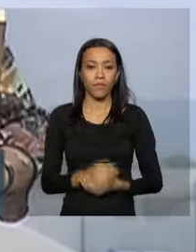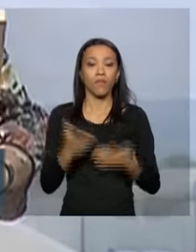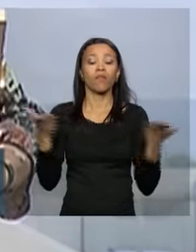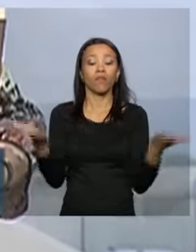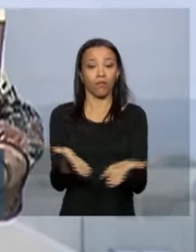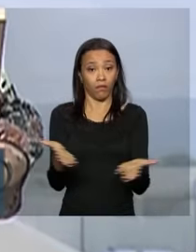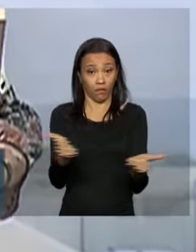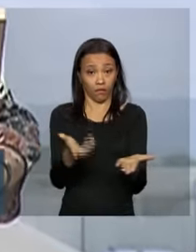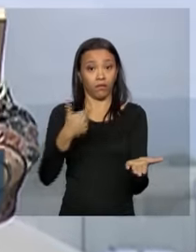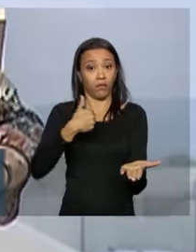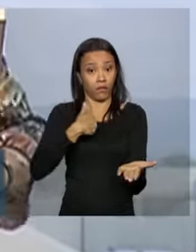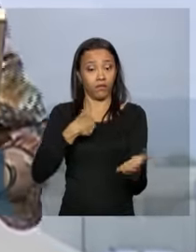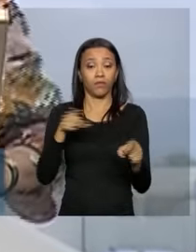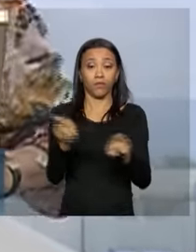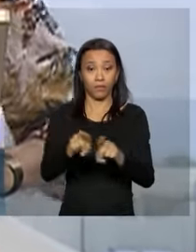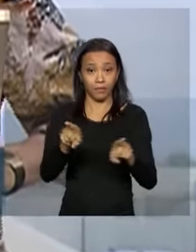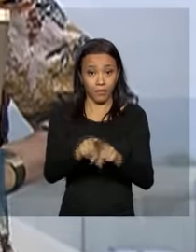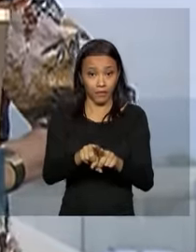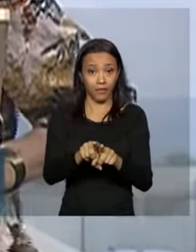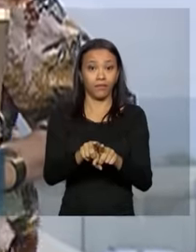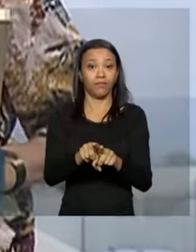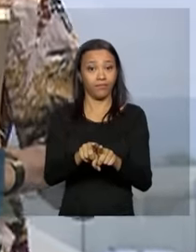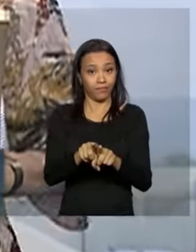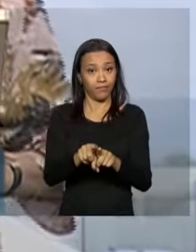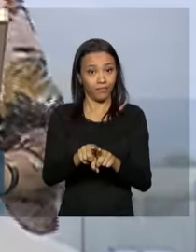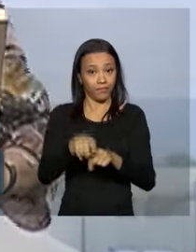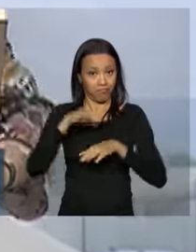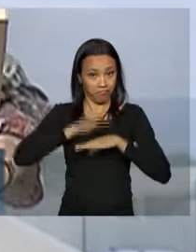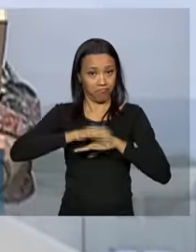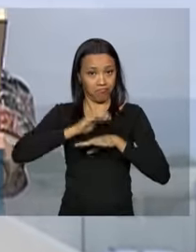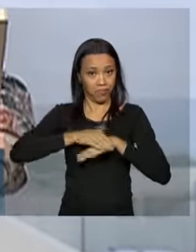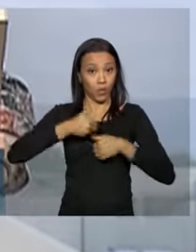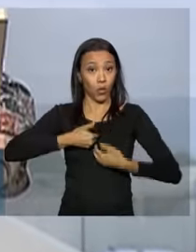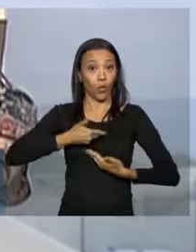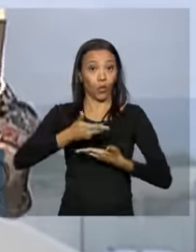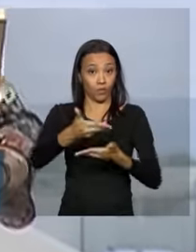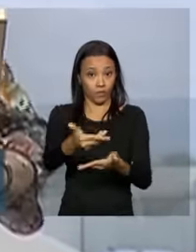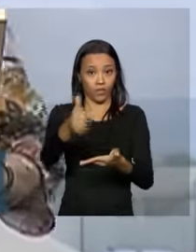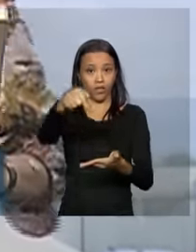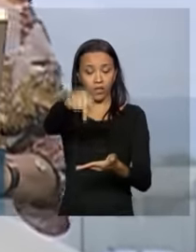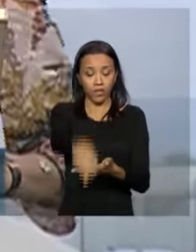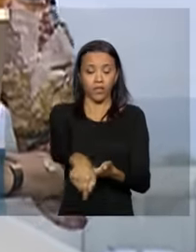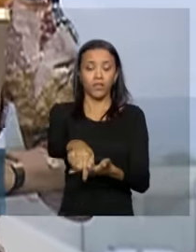Agora, eu também me convido